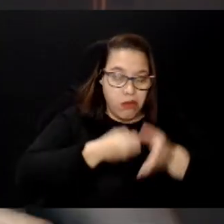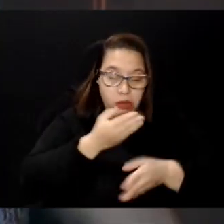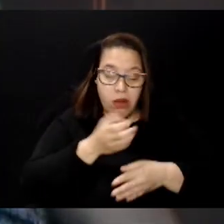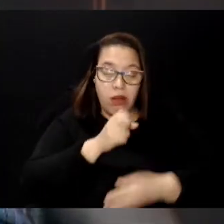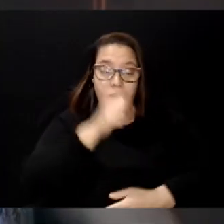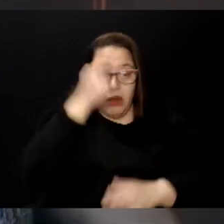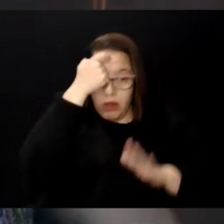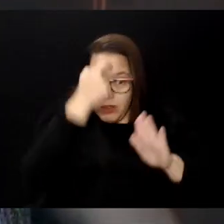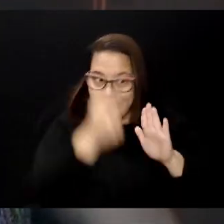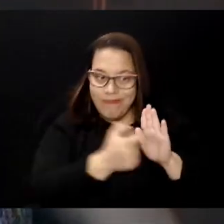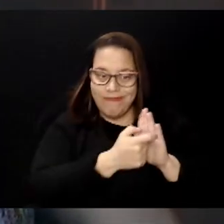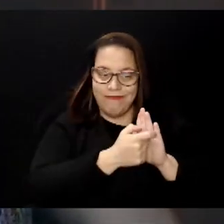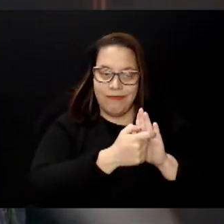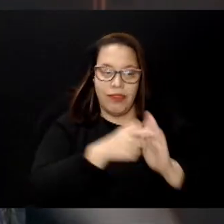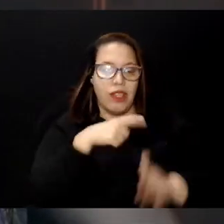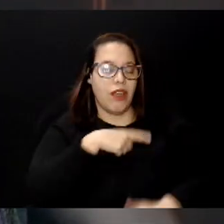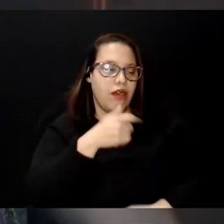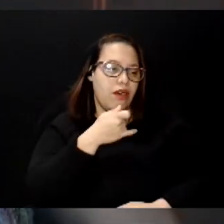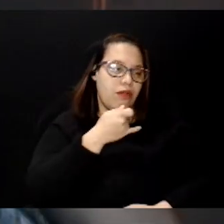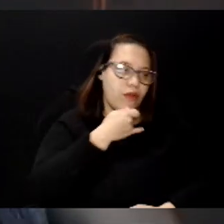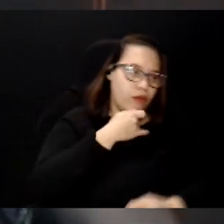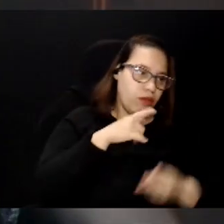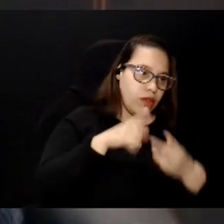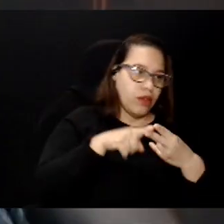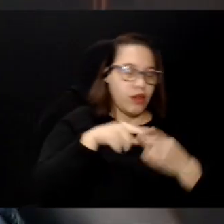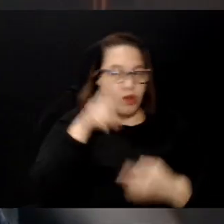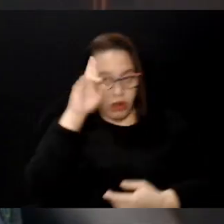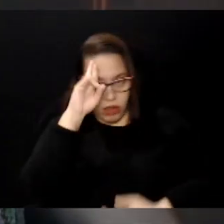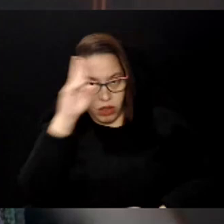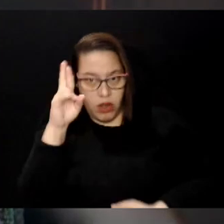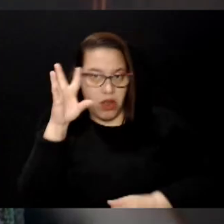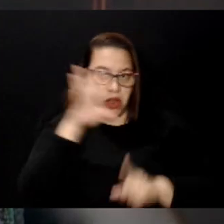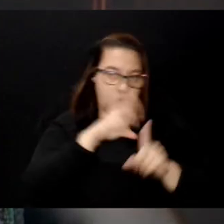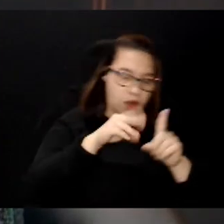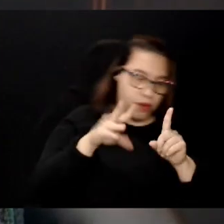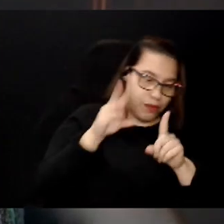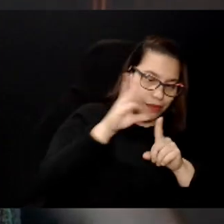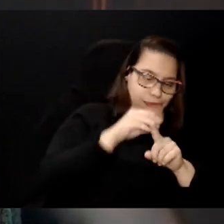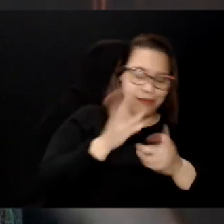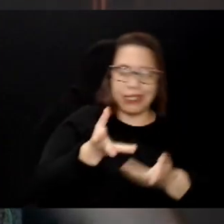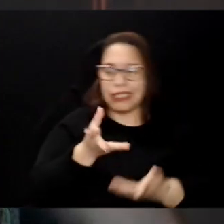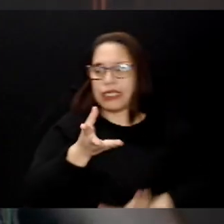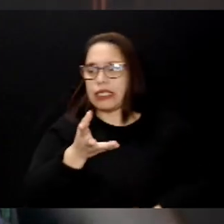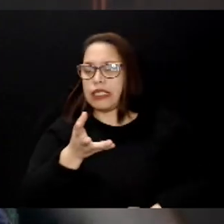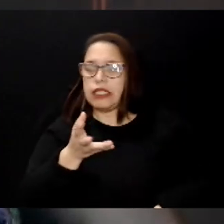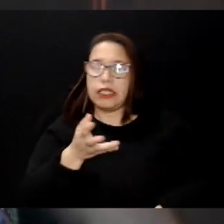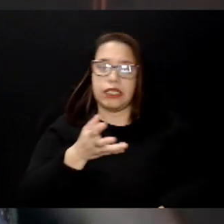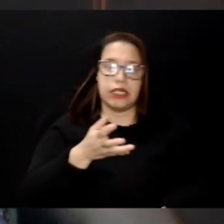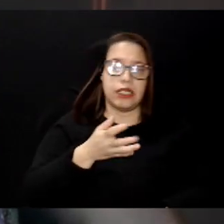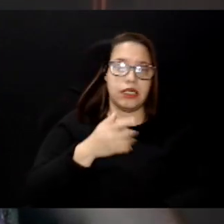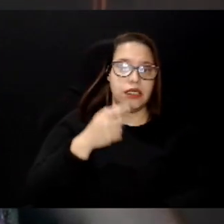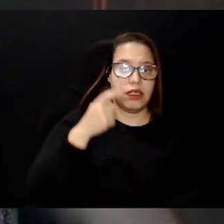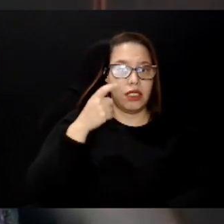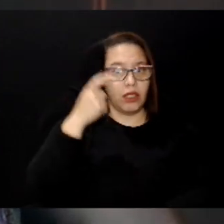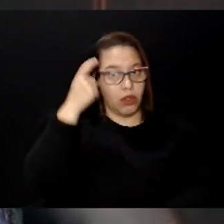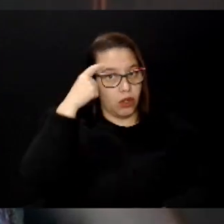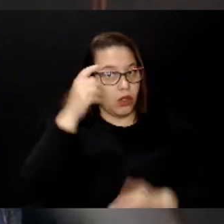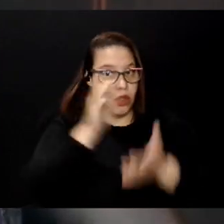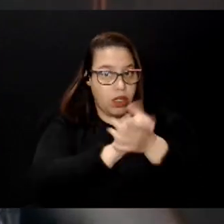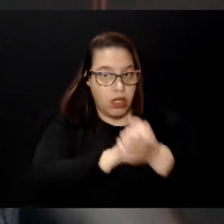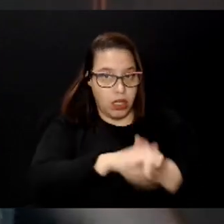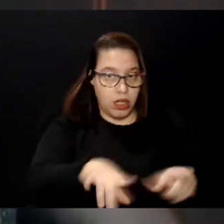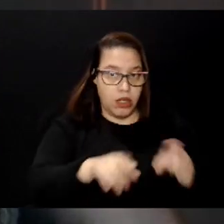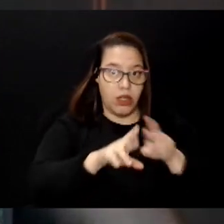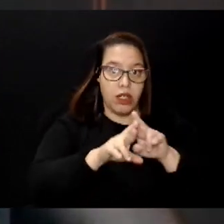Eu tô triste, o meu chefe me assediou, tô pensando em divórcio, N situações.